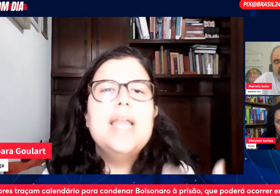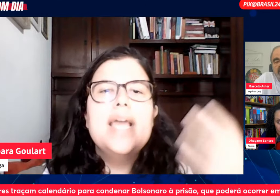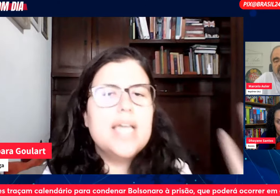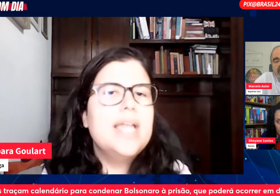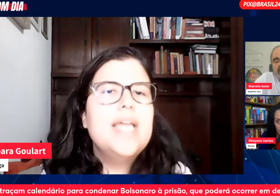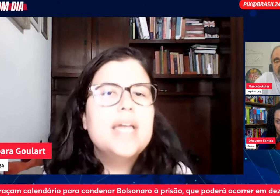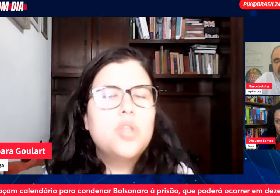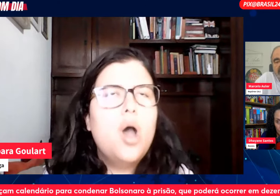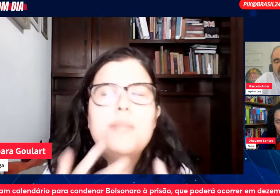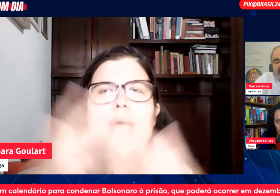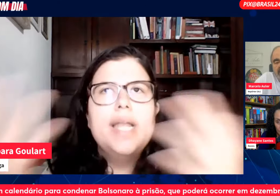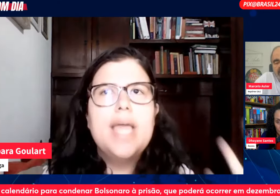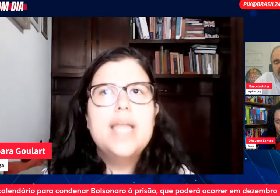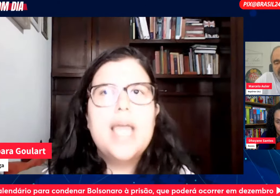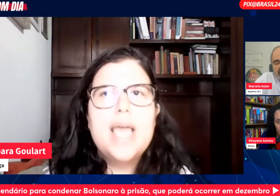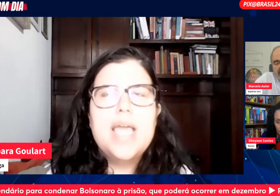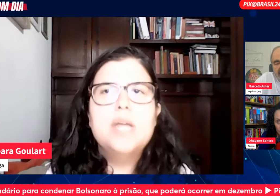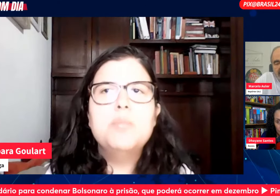e